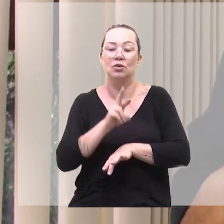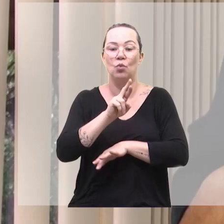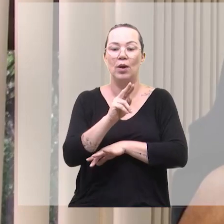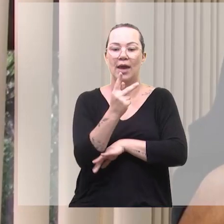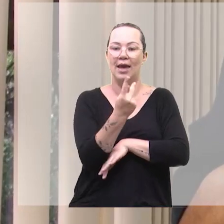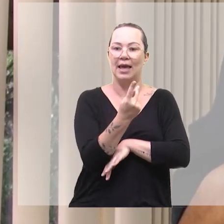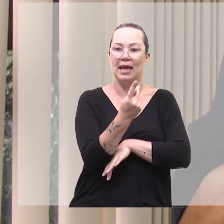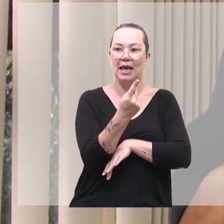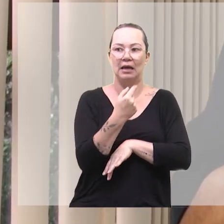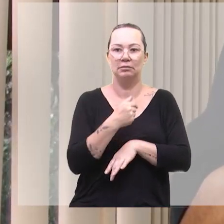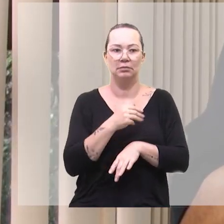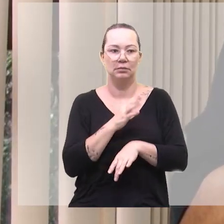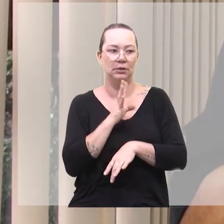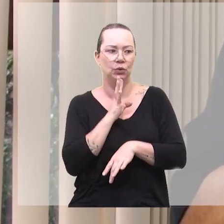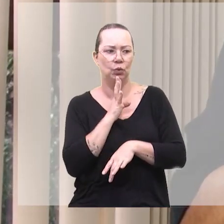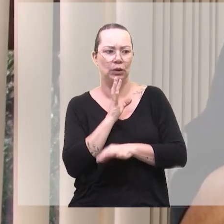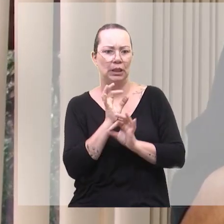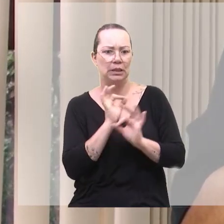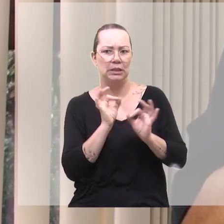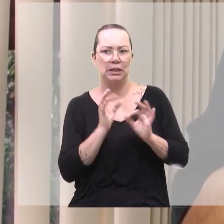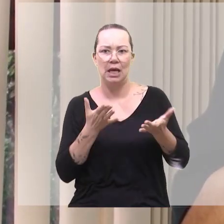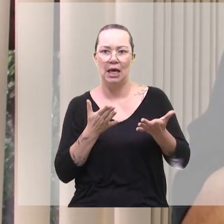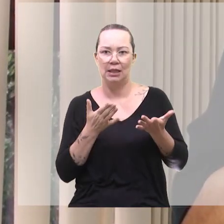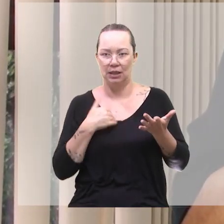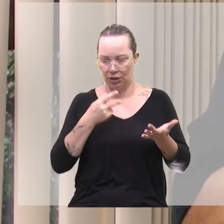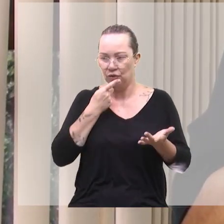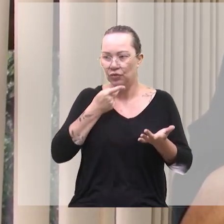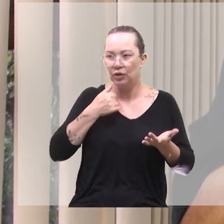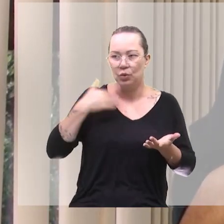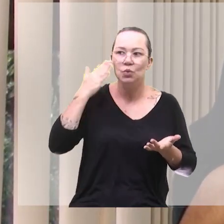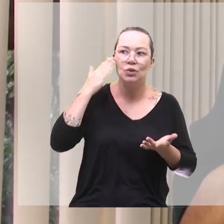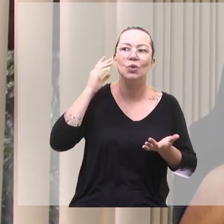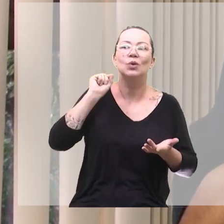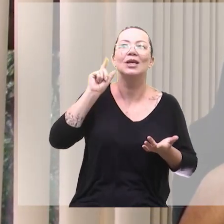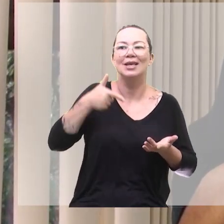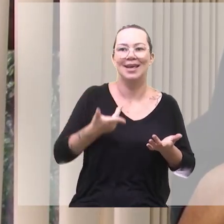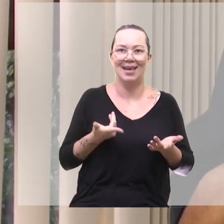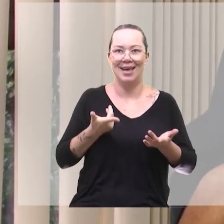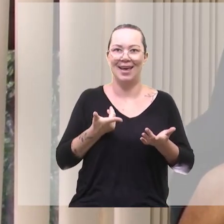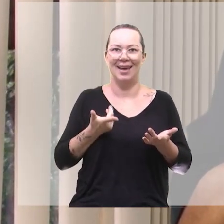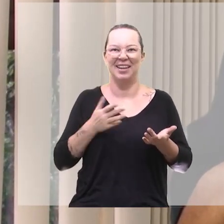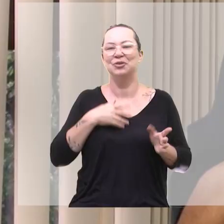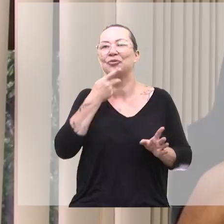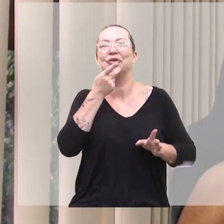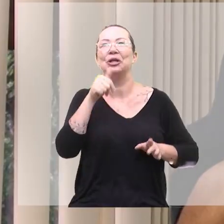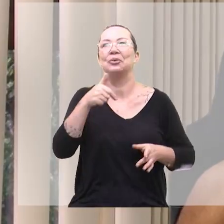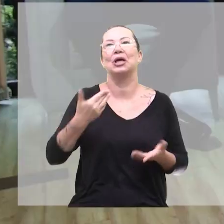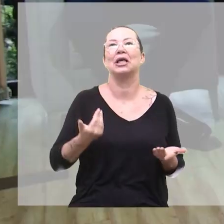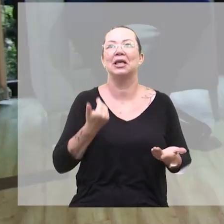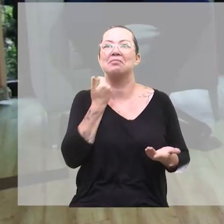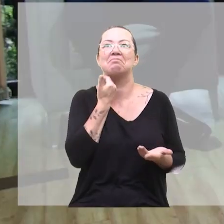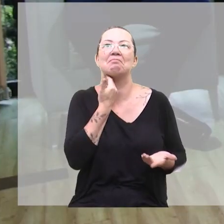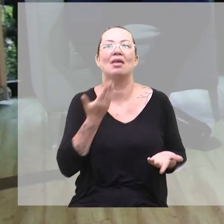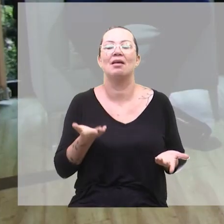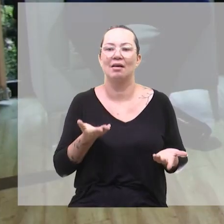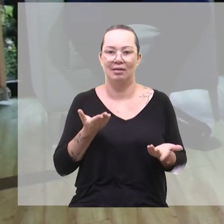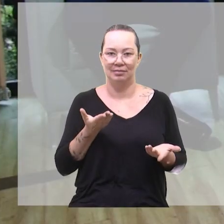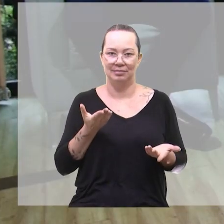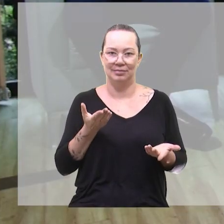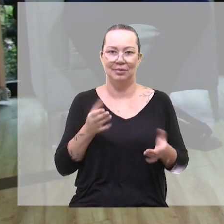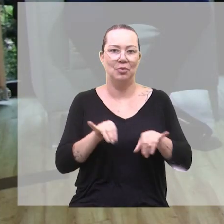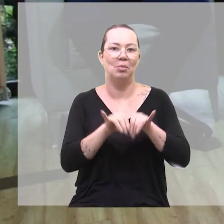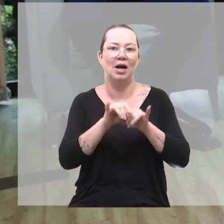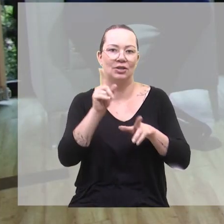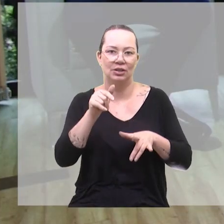deficiência, o departamento pessoal não tem conhecimento sobre isso. Eu estou falando com conhecimento. Eu não estou aqui falando só